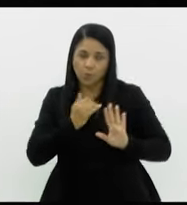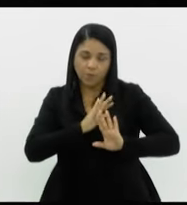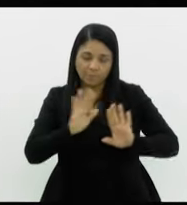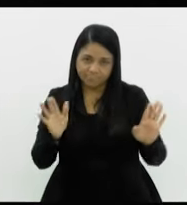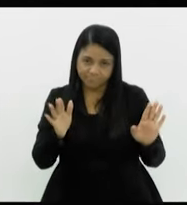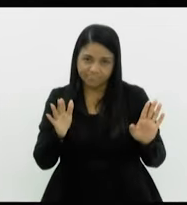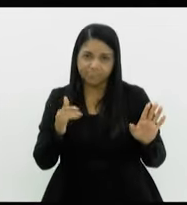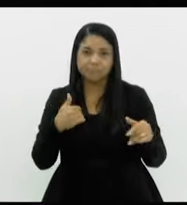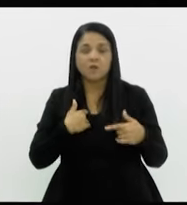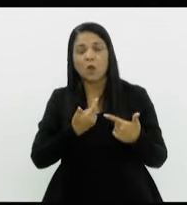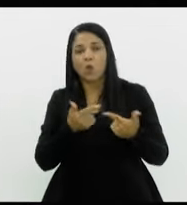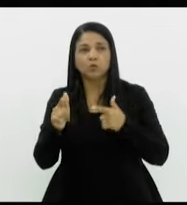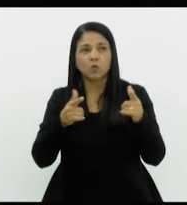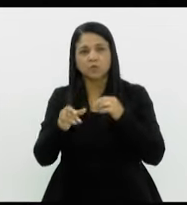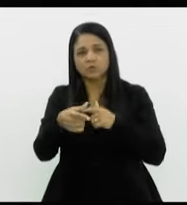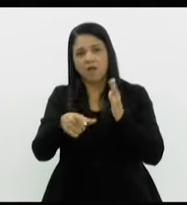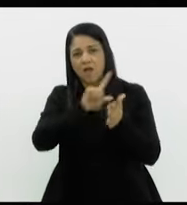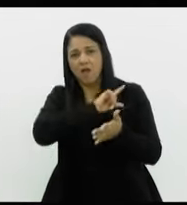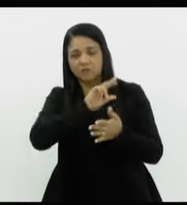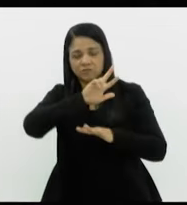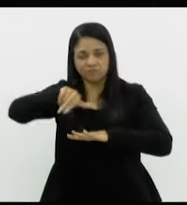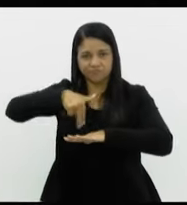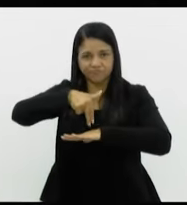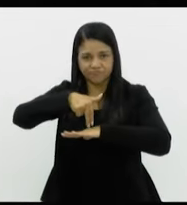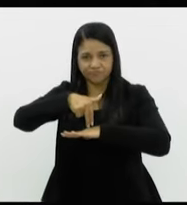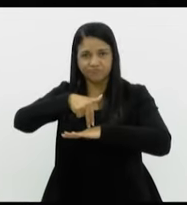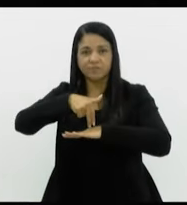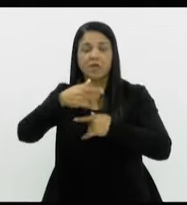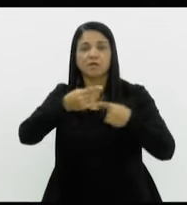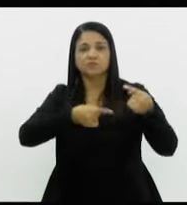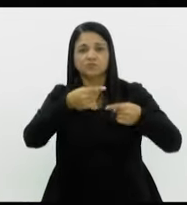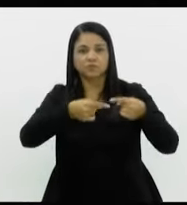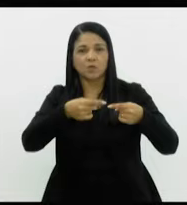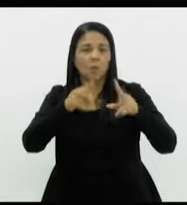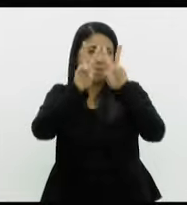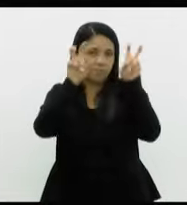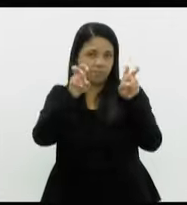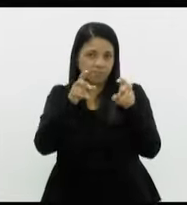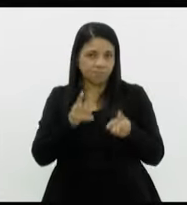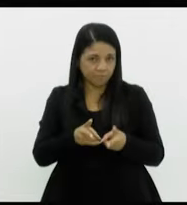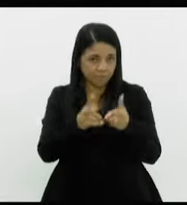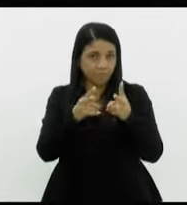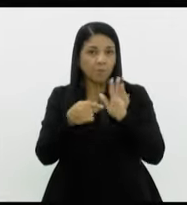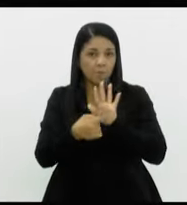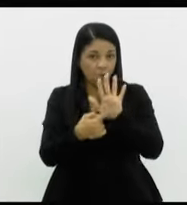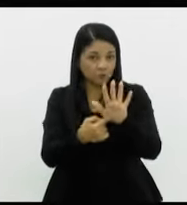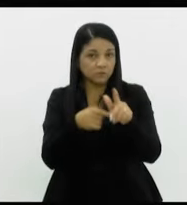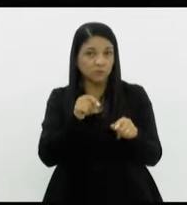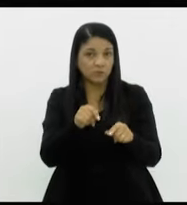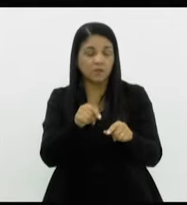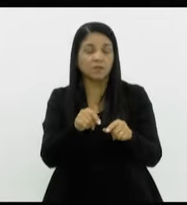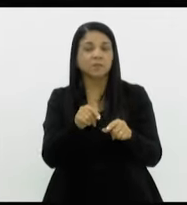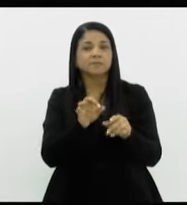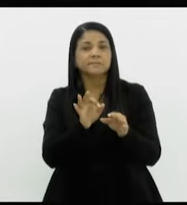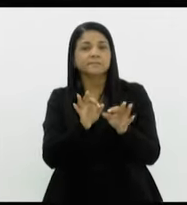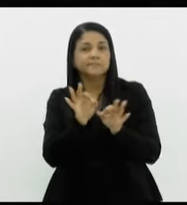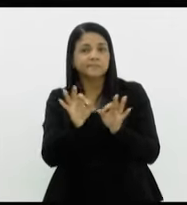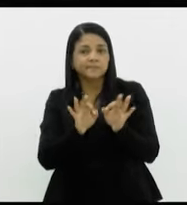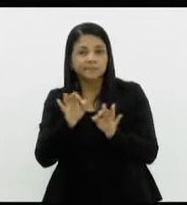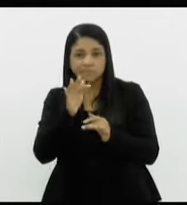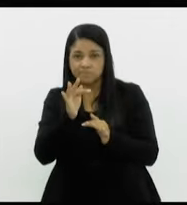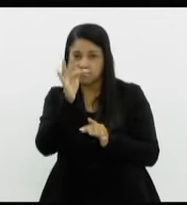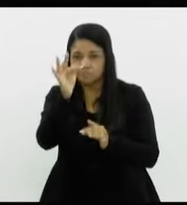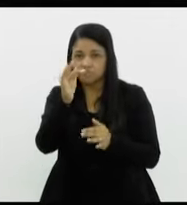que outras e outros que me antecederam nessa tribuna em relação à discussão dessa matéria já apontam, a previsão de uma